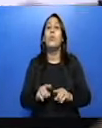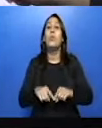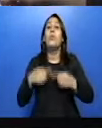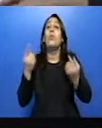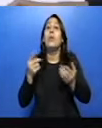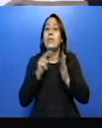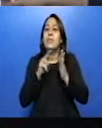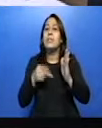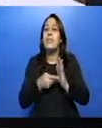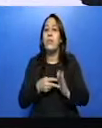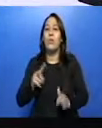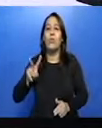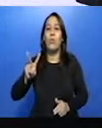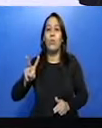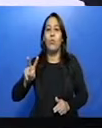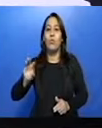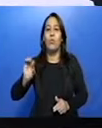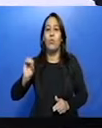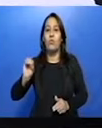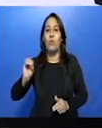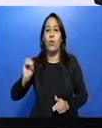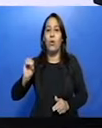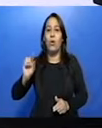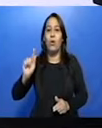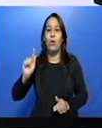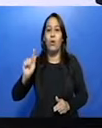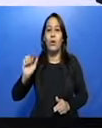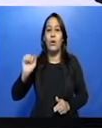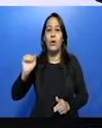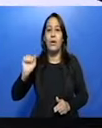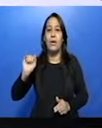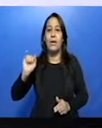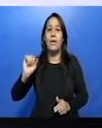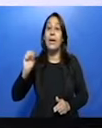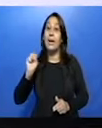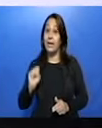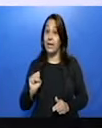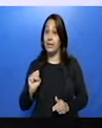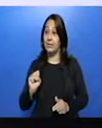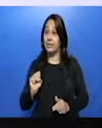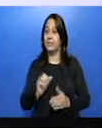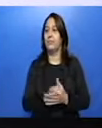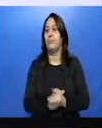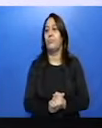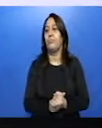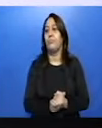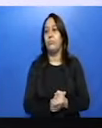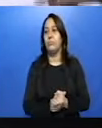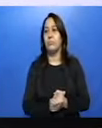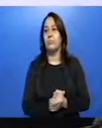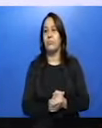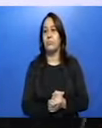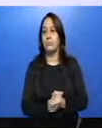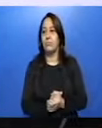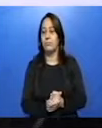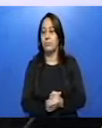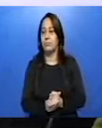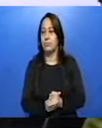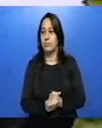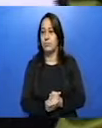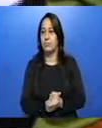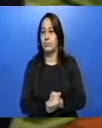Vogais. Escrevam aí. Vo, V-O, ga, is.